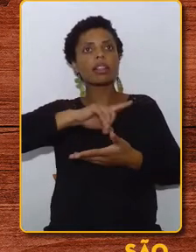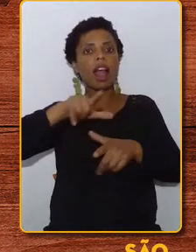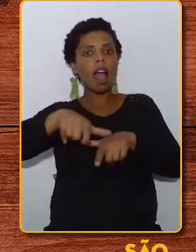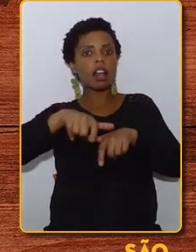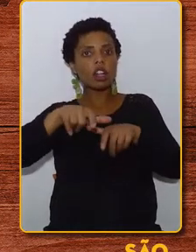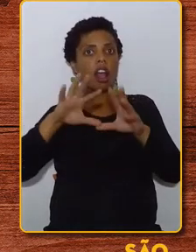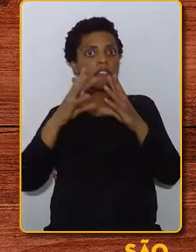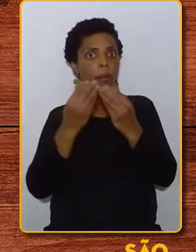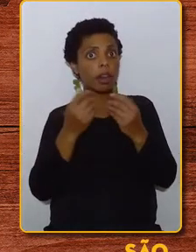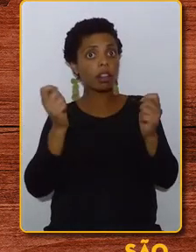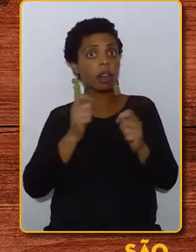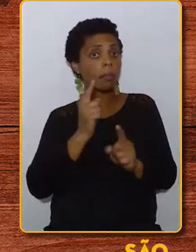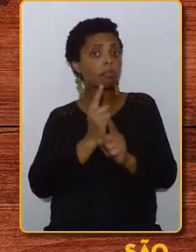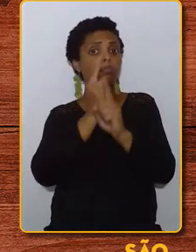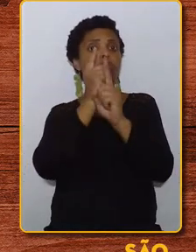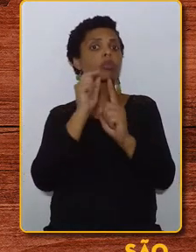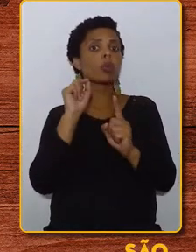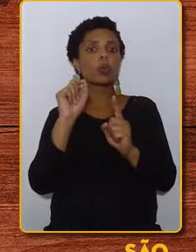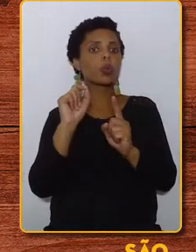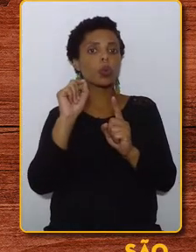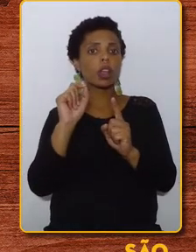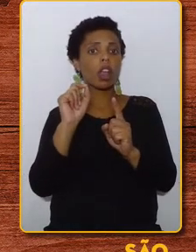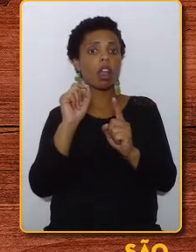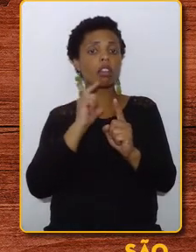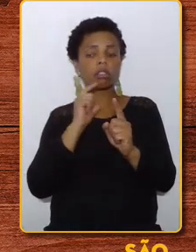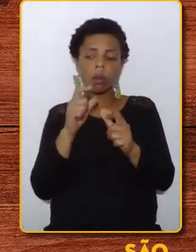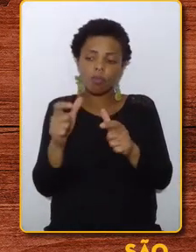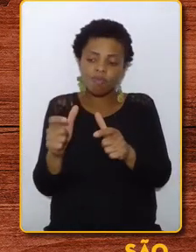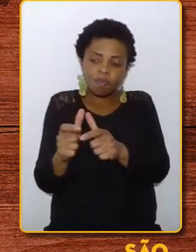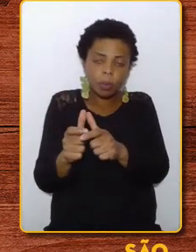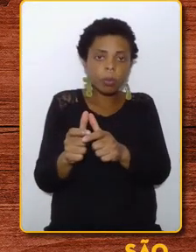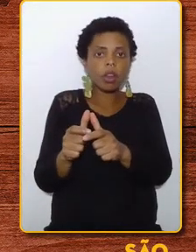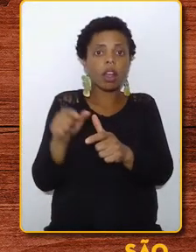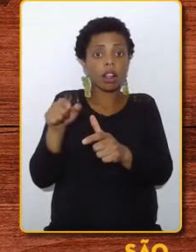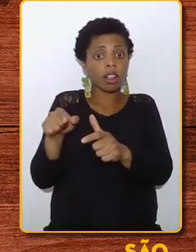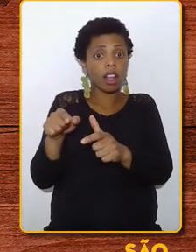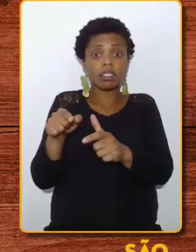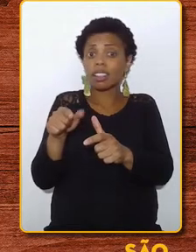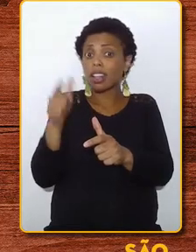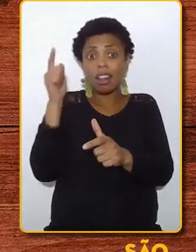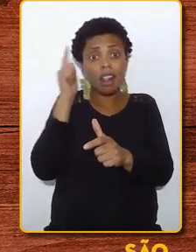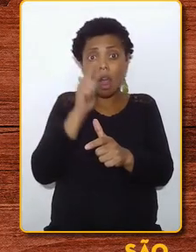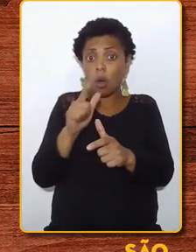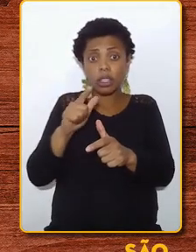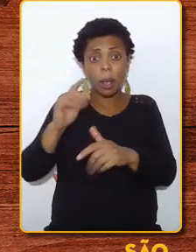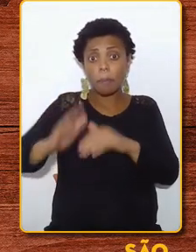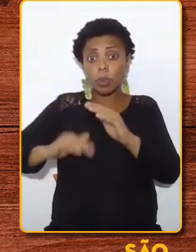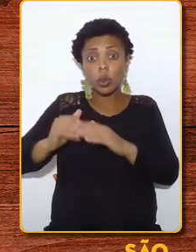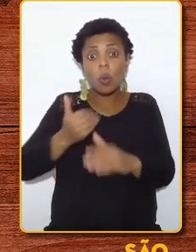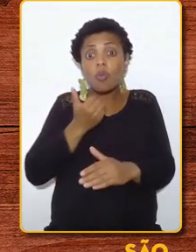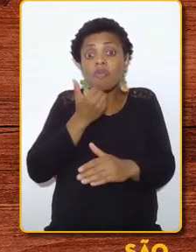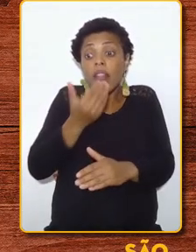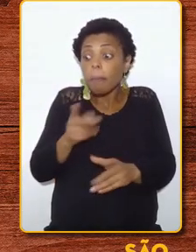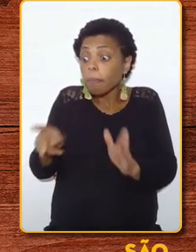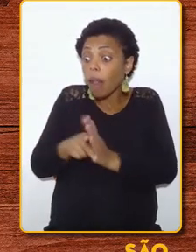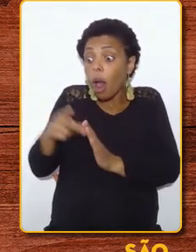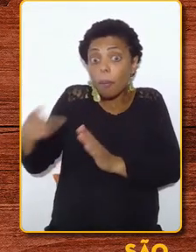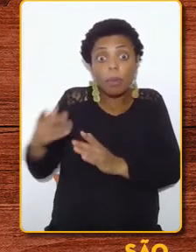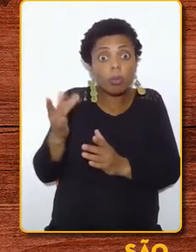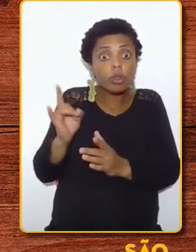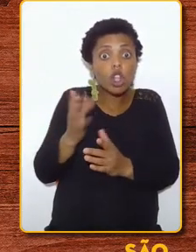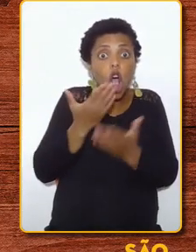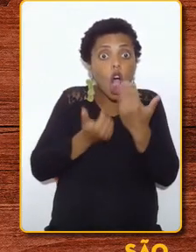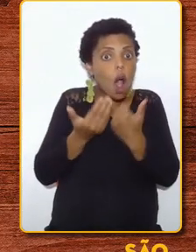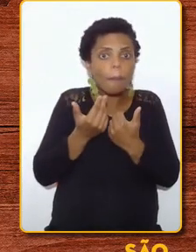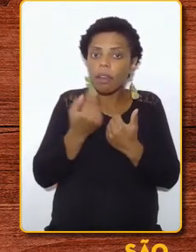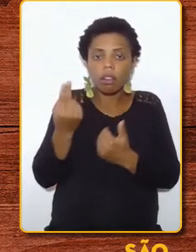familiar que não é capaz de produzir nem para subsistência, né? E é uma parcela cada